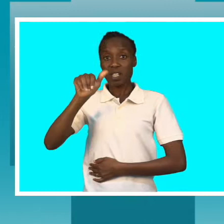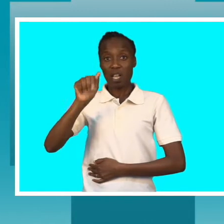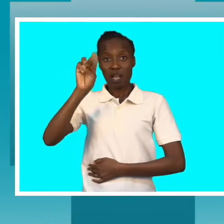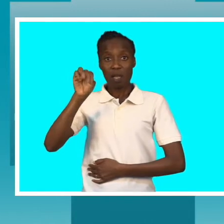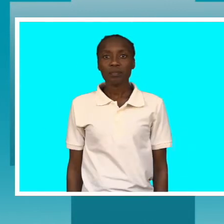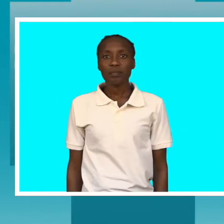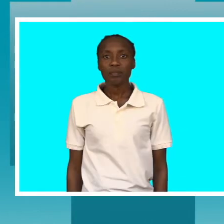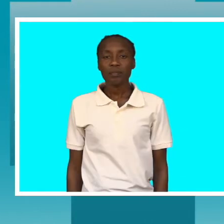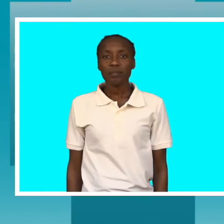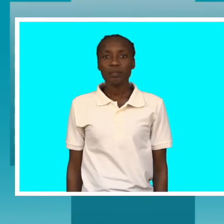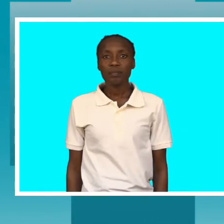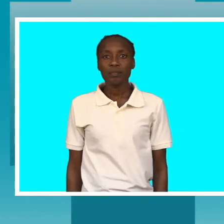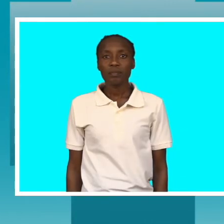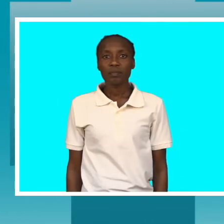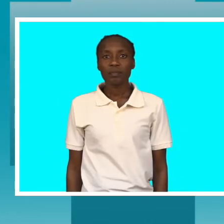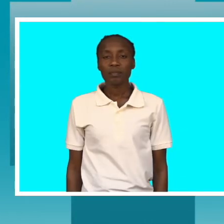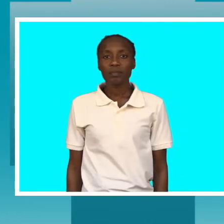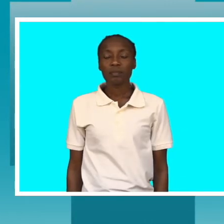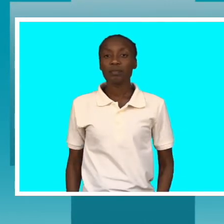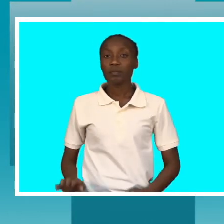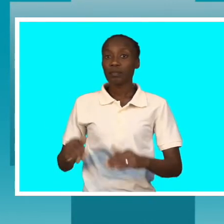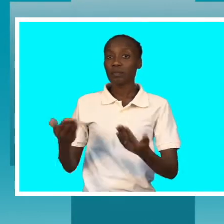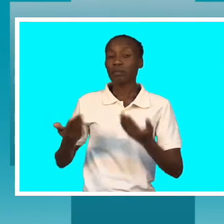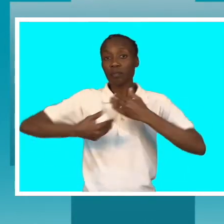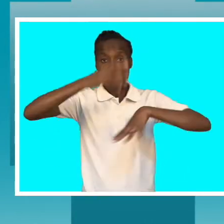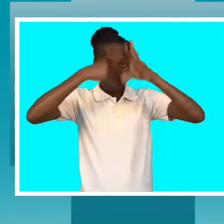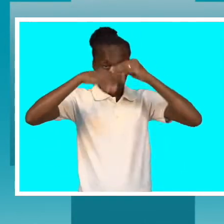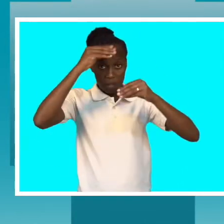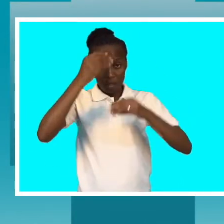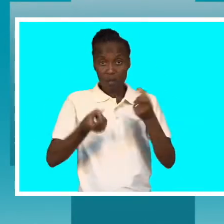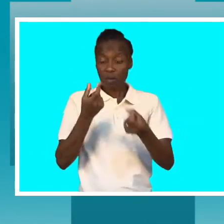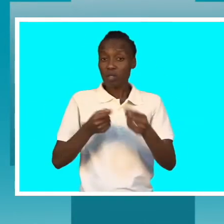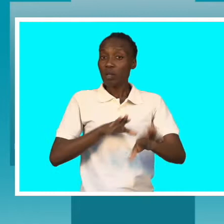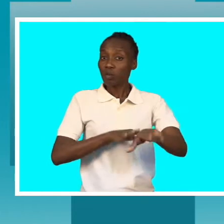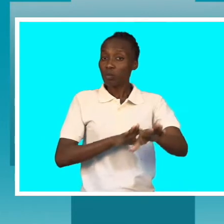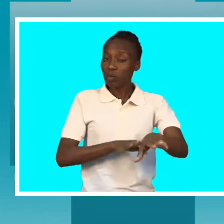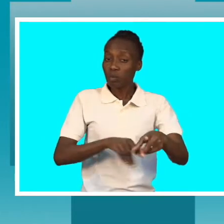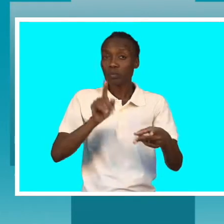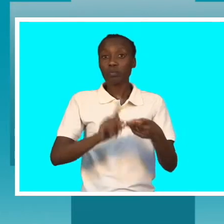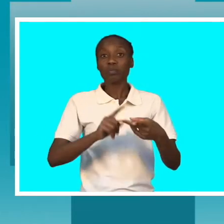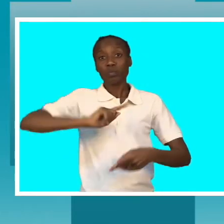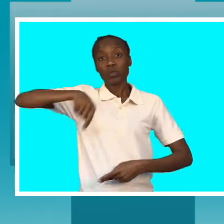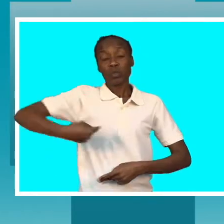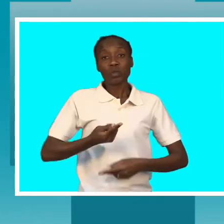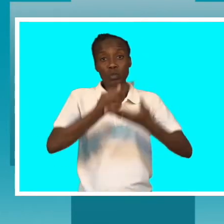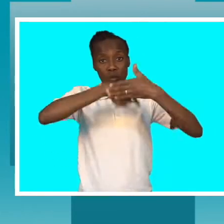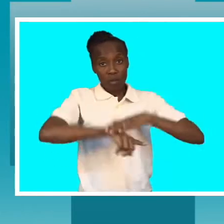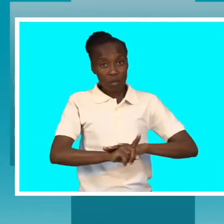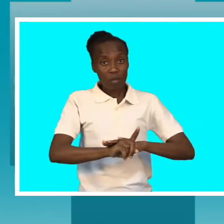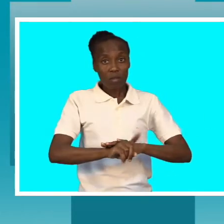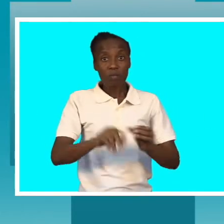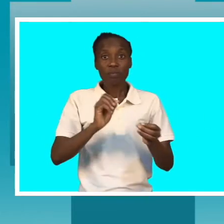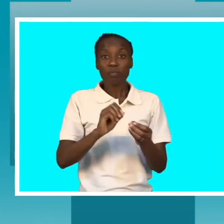gente aprendeu essa coisa de postura. Nós elaboramos um projeto,